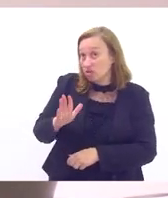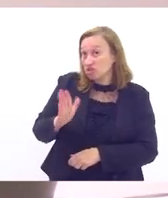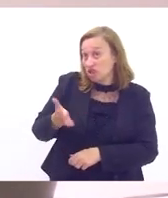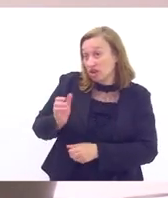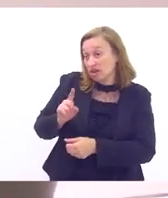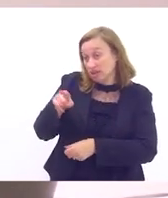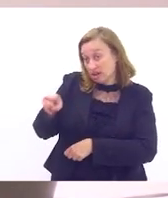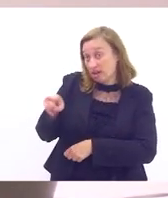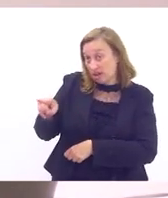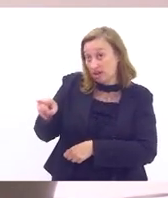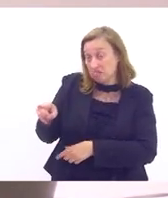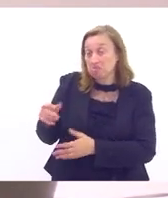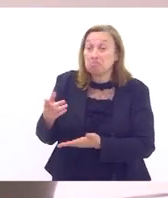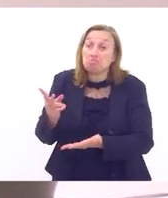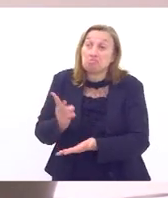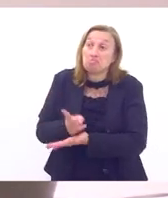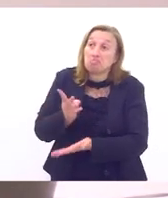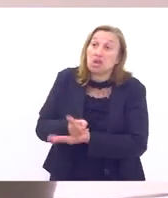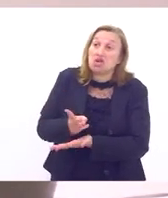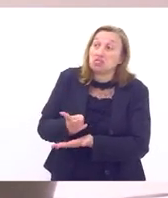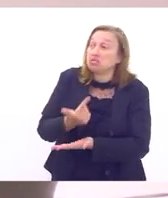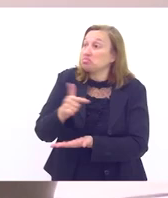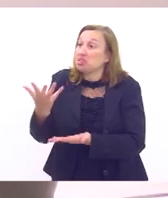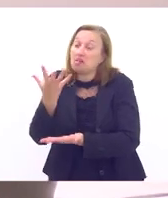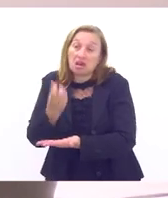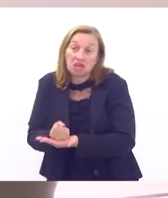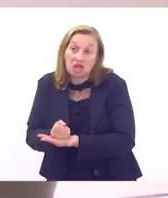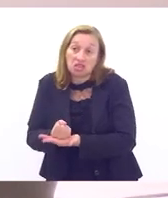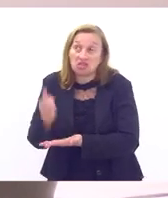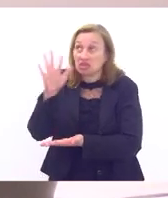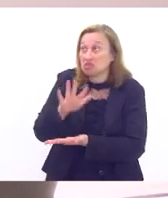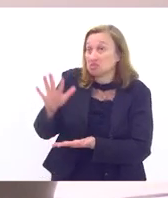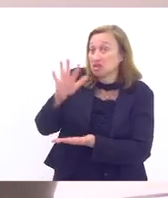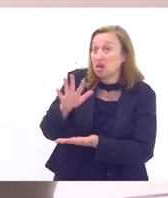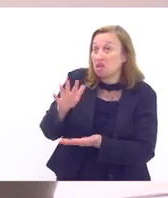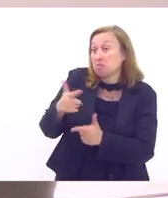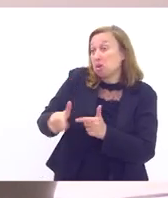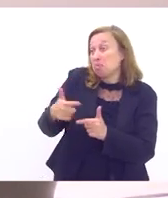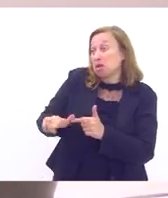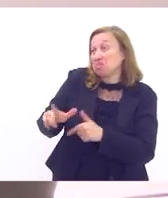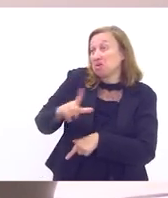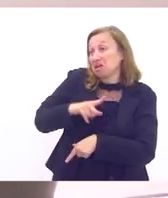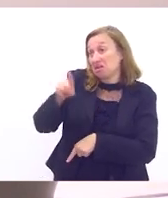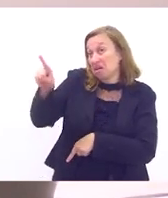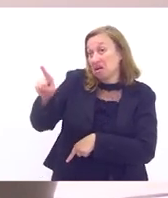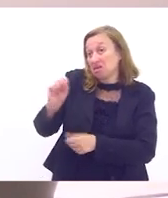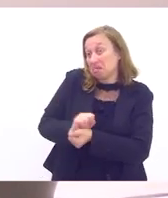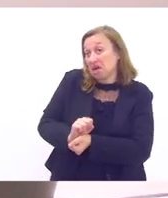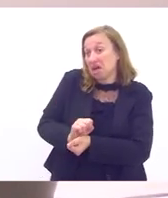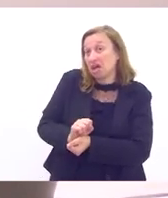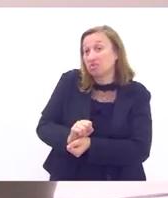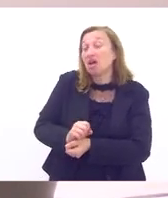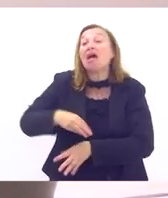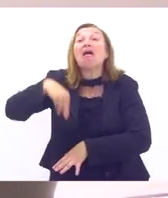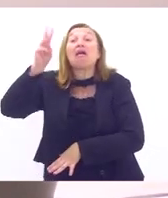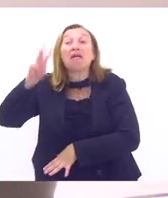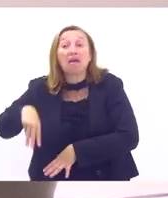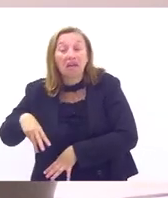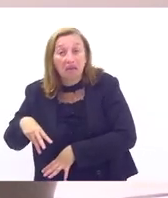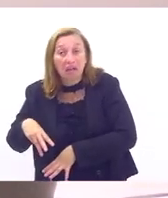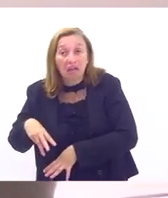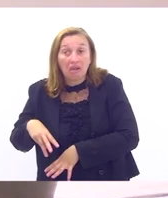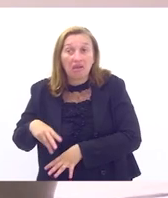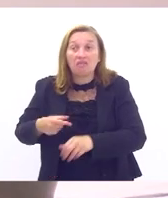lá, embora não tenha cadastro nacional, a gente saiba que não atende ninguém, mas quem financia o Hospital